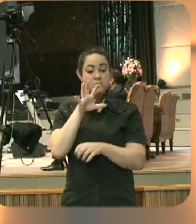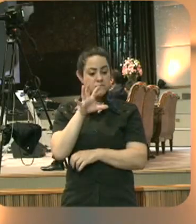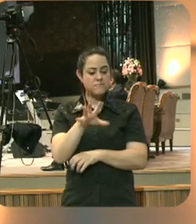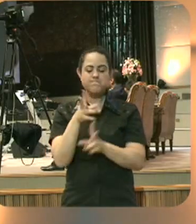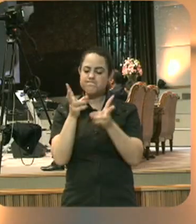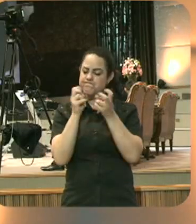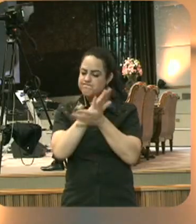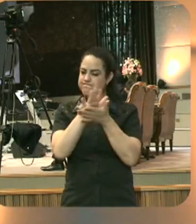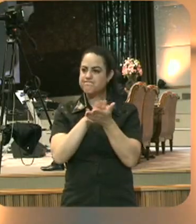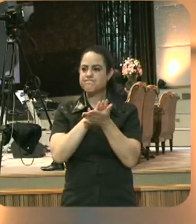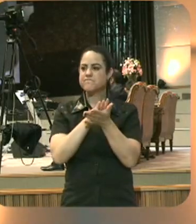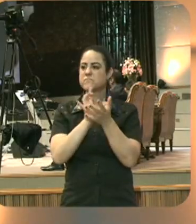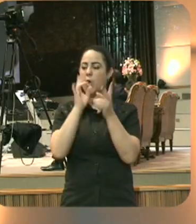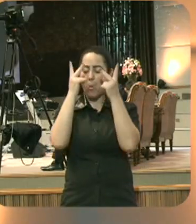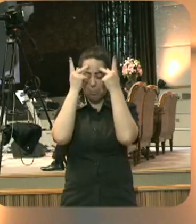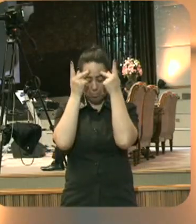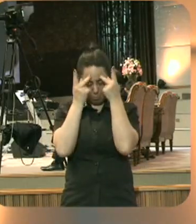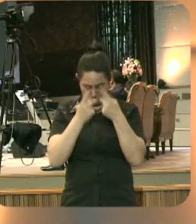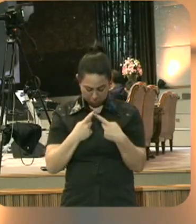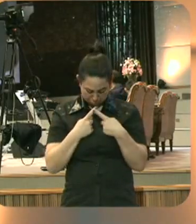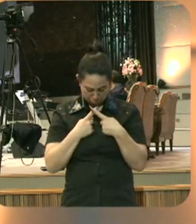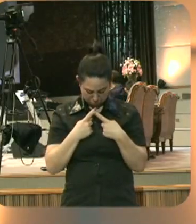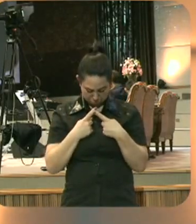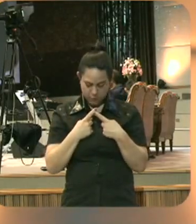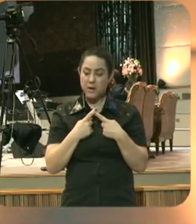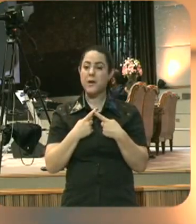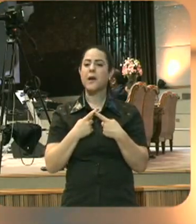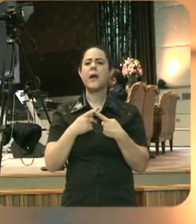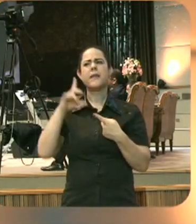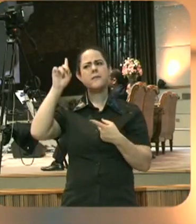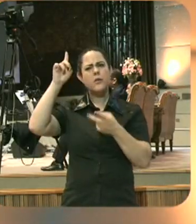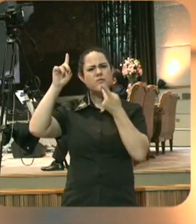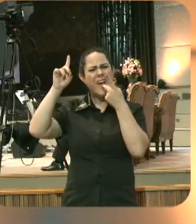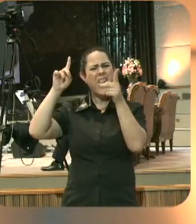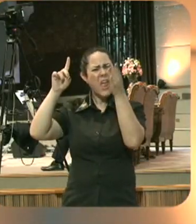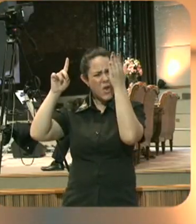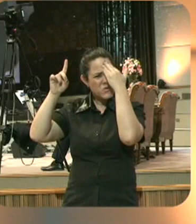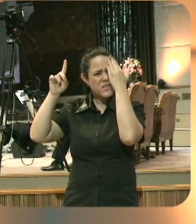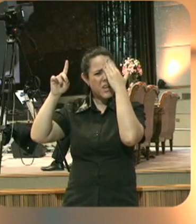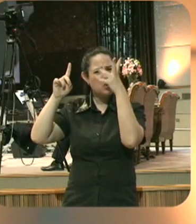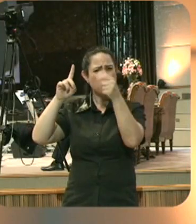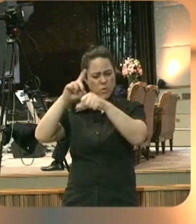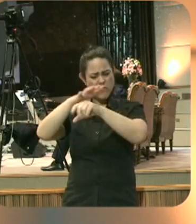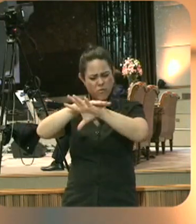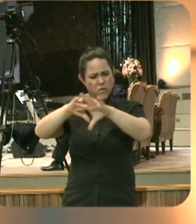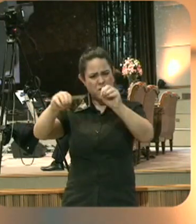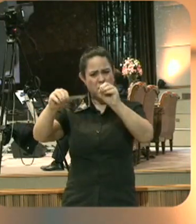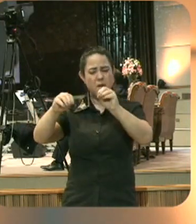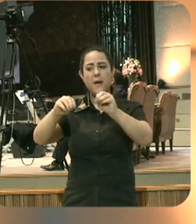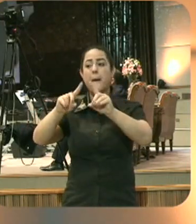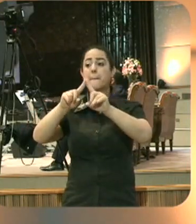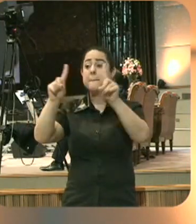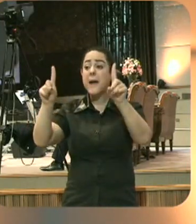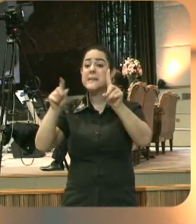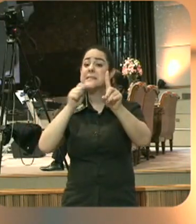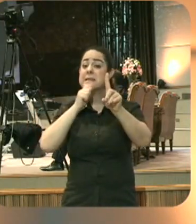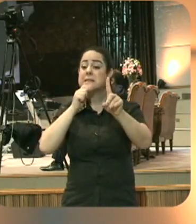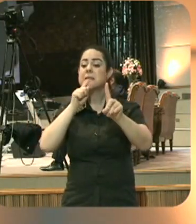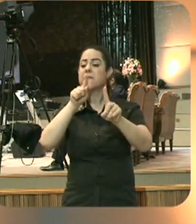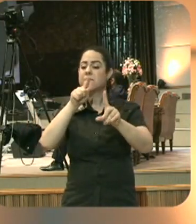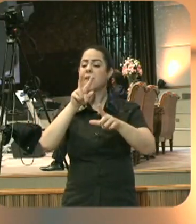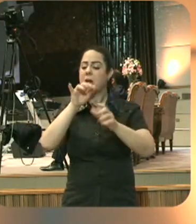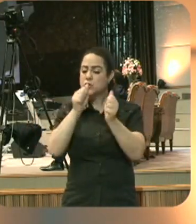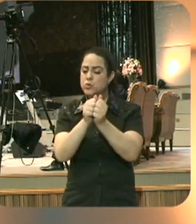nada, só se enxerga. E Deus diz assim: filho, eu sei de tudo isso, vou tratar, mas enquanto isso,